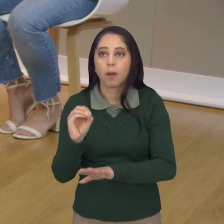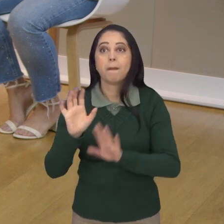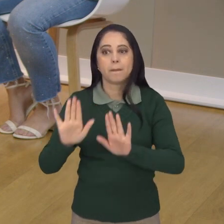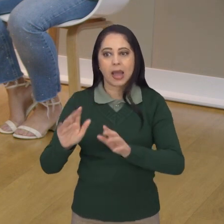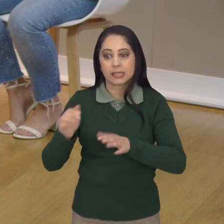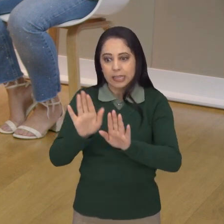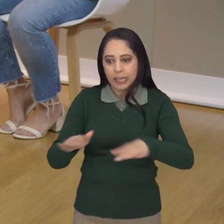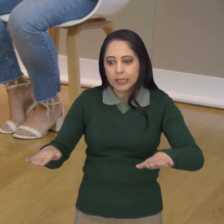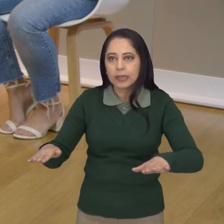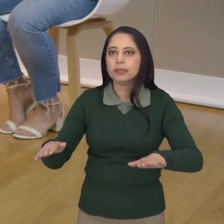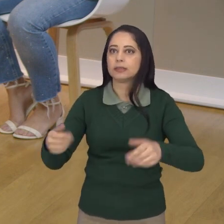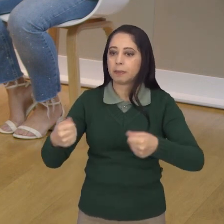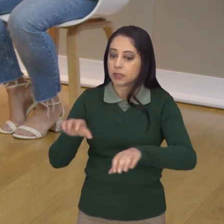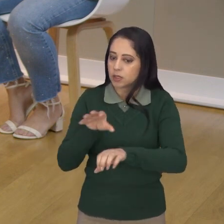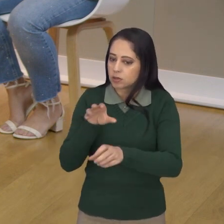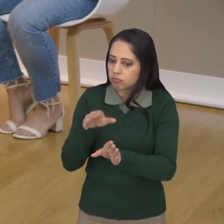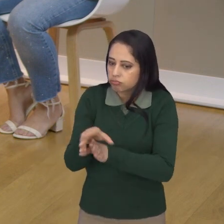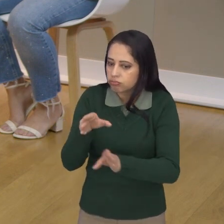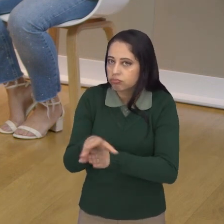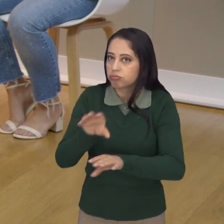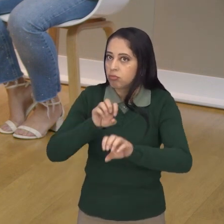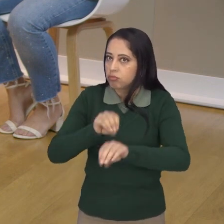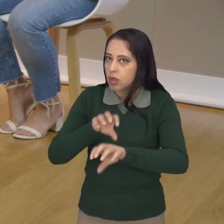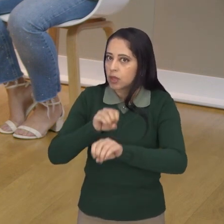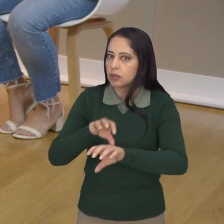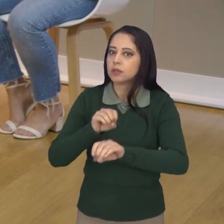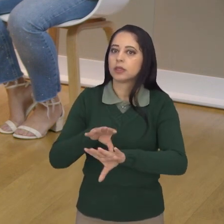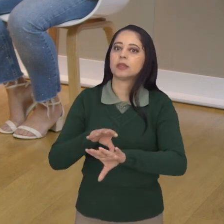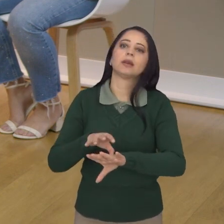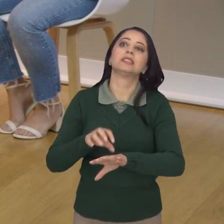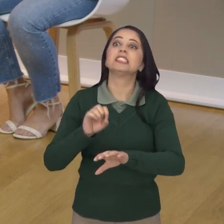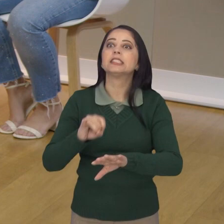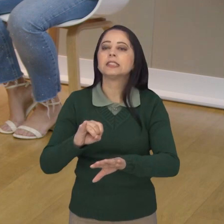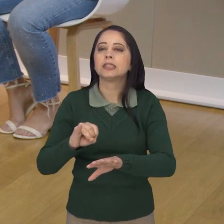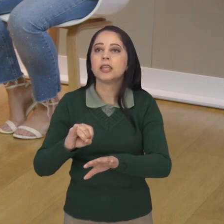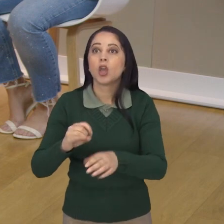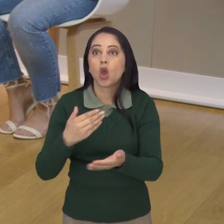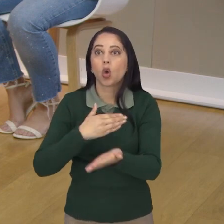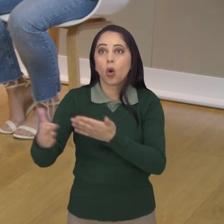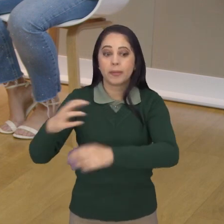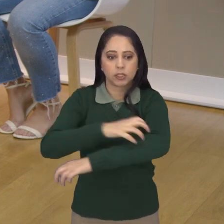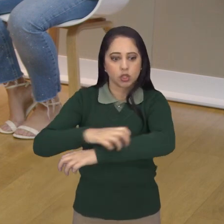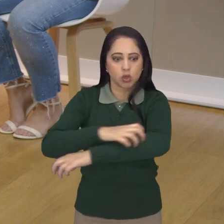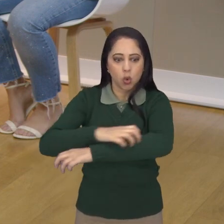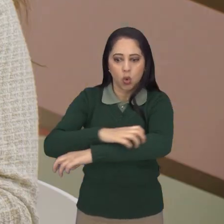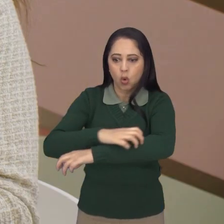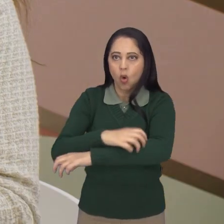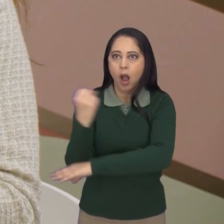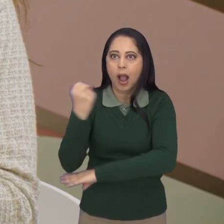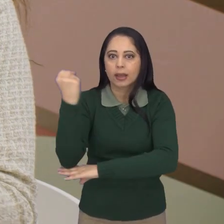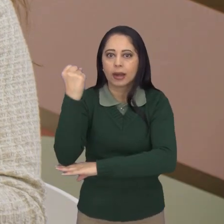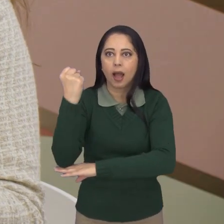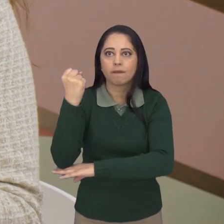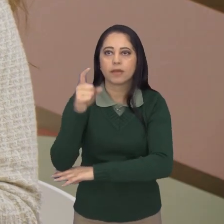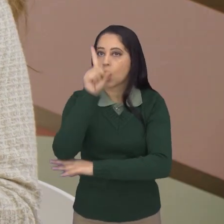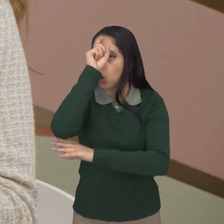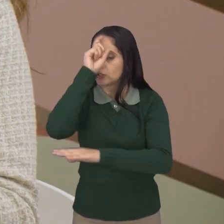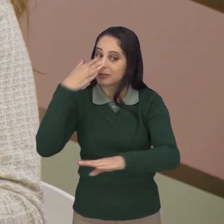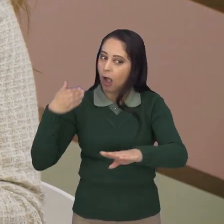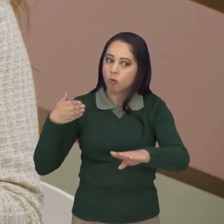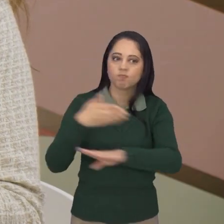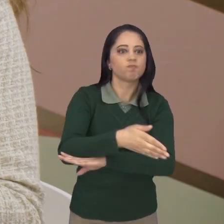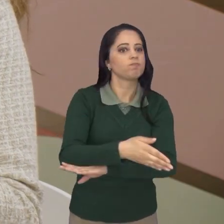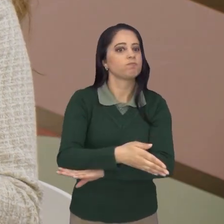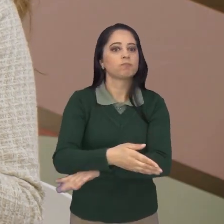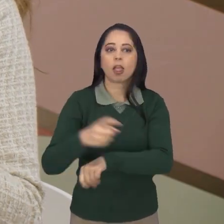né? Então tem que saber o potencial, tem que conhecer esses alimentos e de repente teve a crise, pronto socorro,